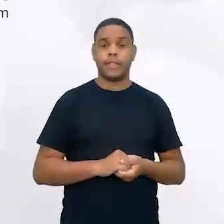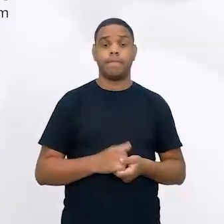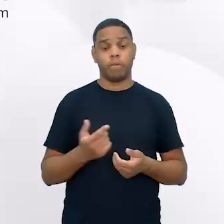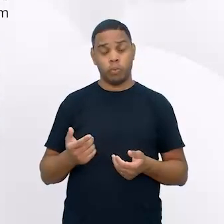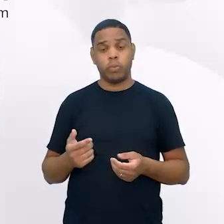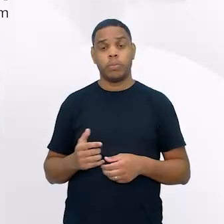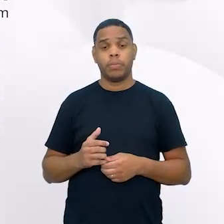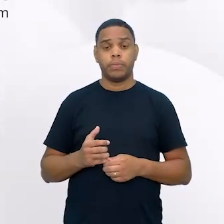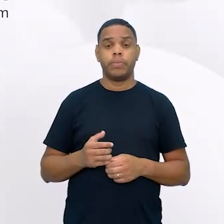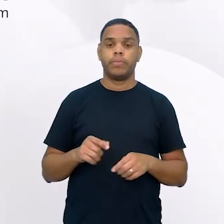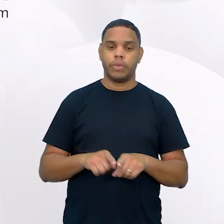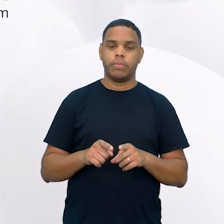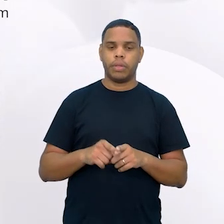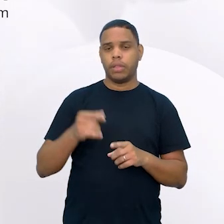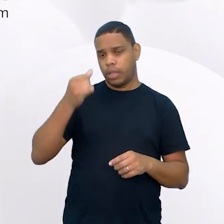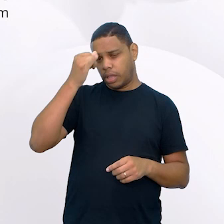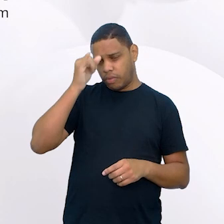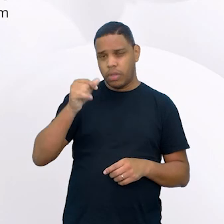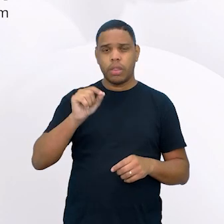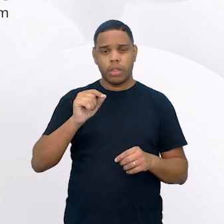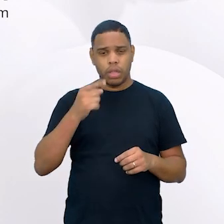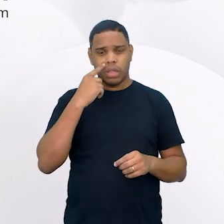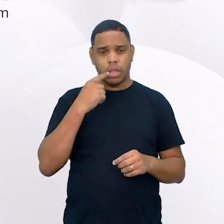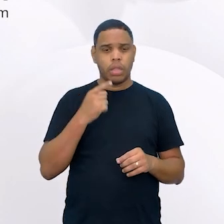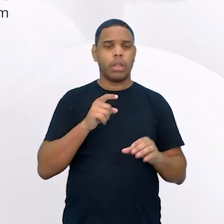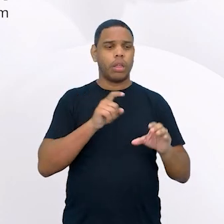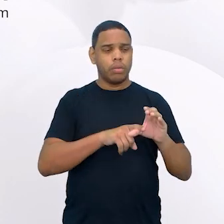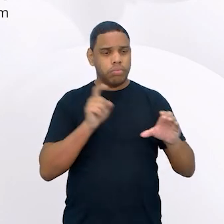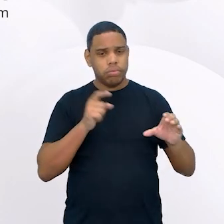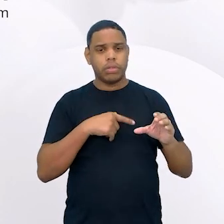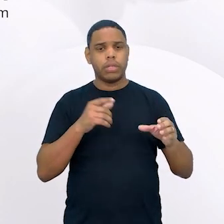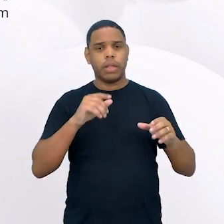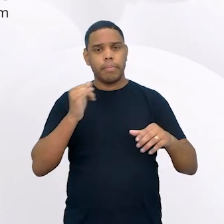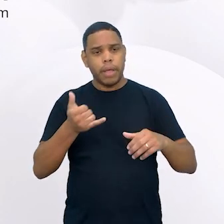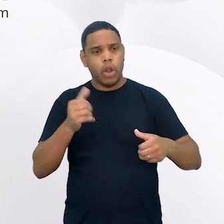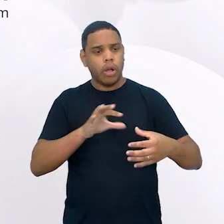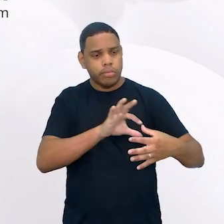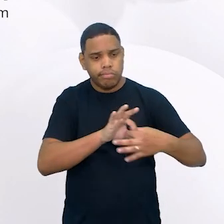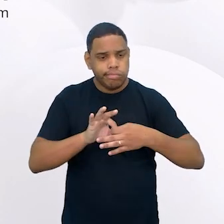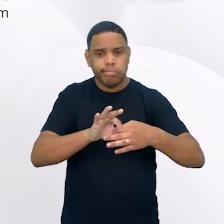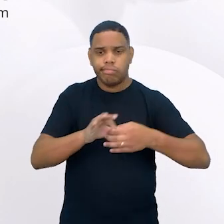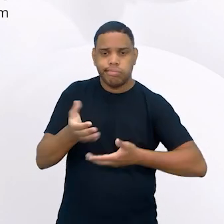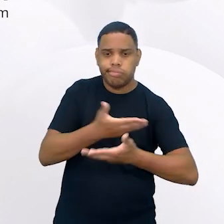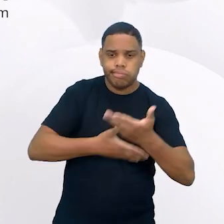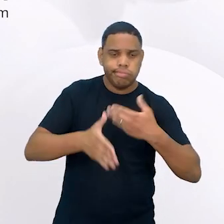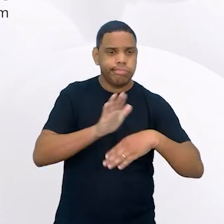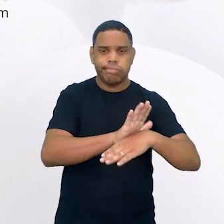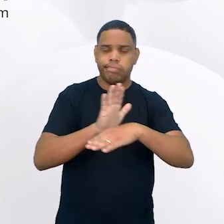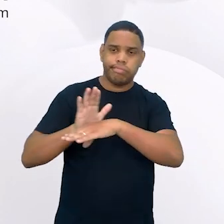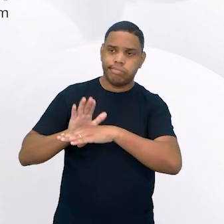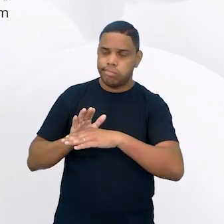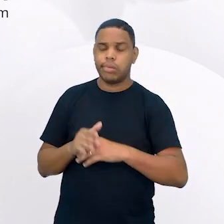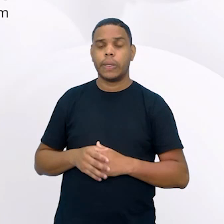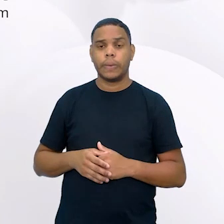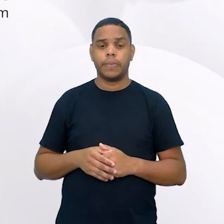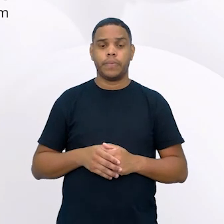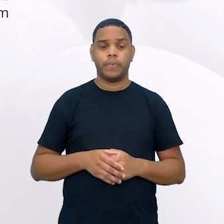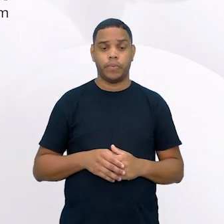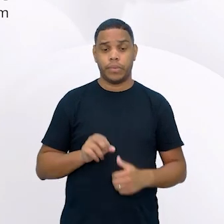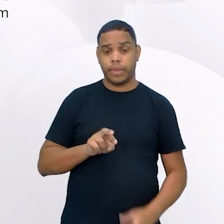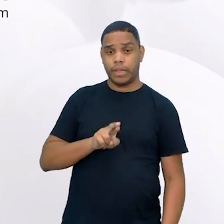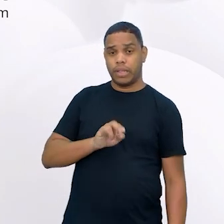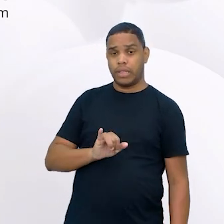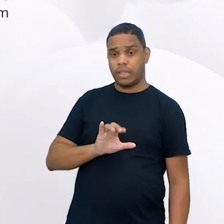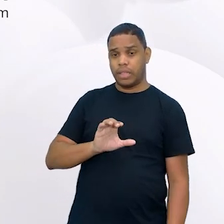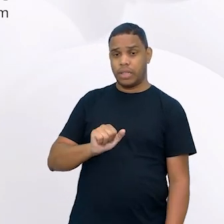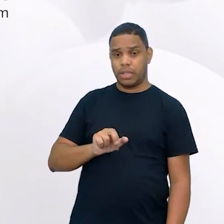isso, eliminar um pouco esse conceito da independência e trabalhar mais a questão da interdependência, né? E o Ricardo